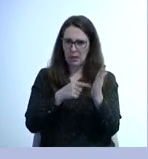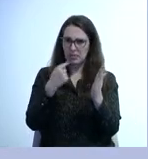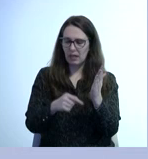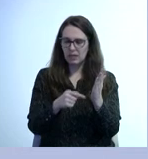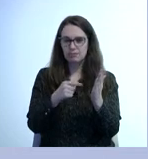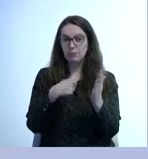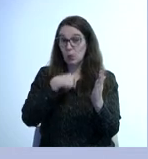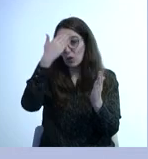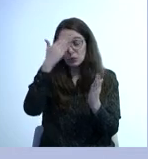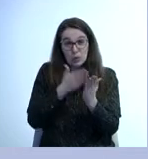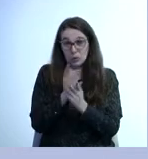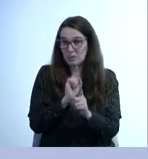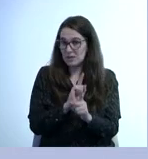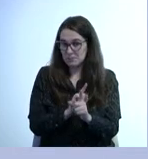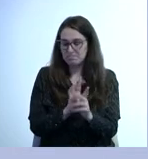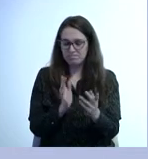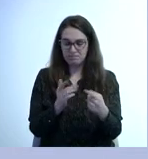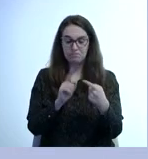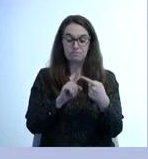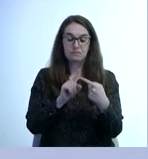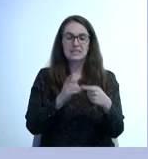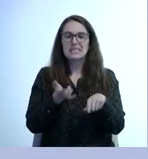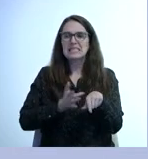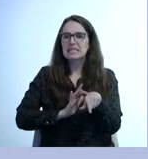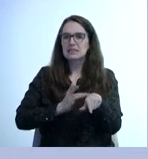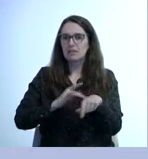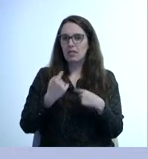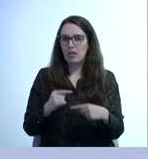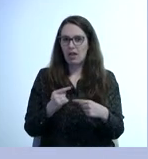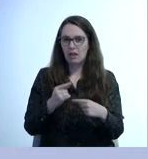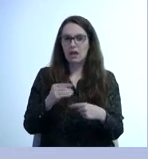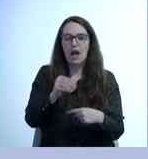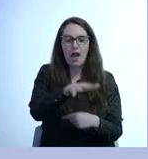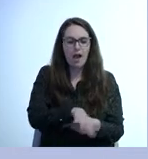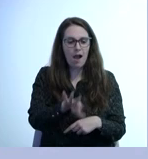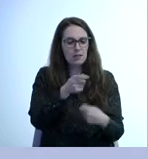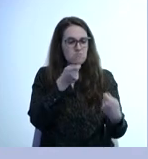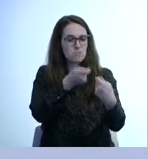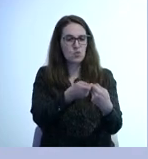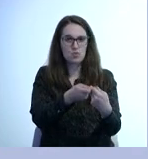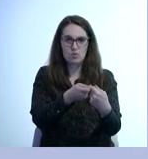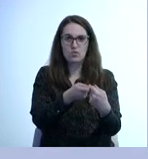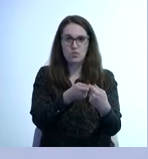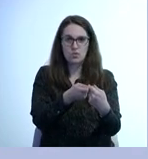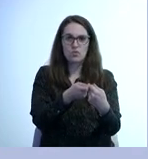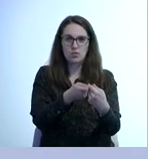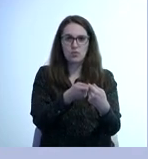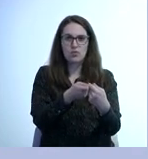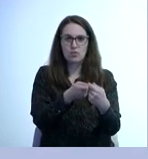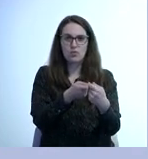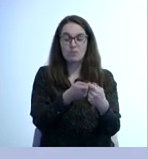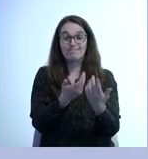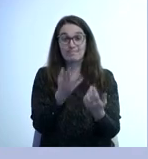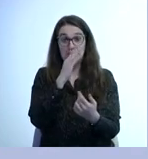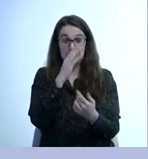é a sensibilidade, uma grande sensibilidade ao sítio, que obviamente